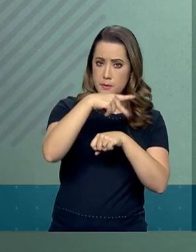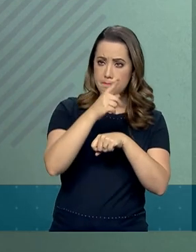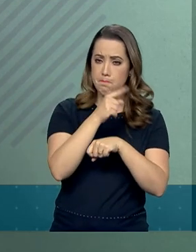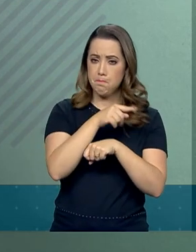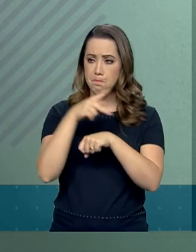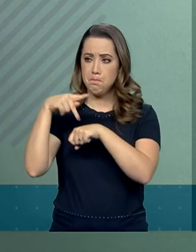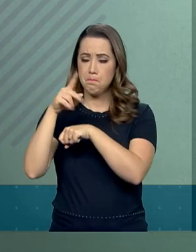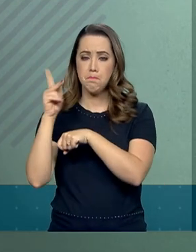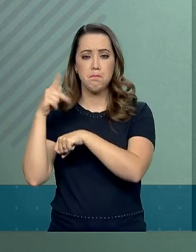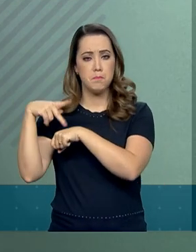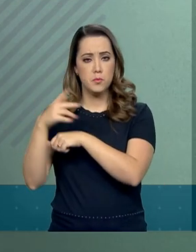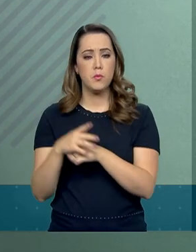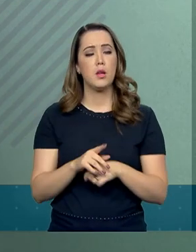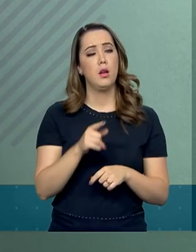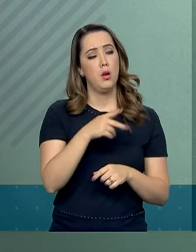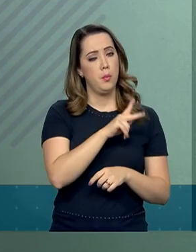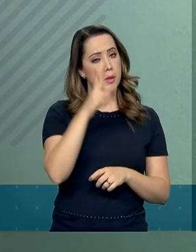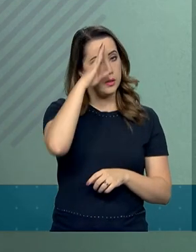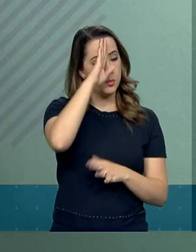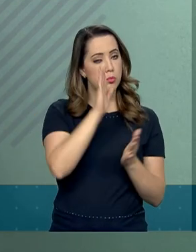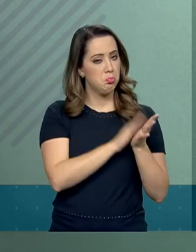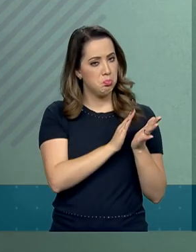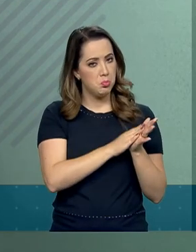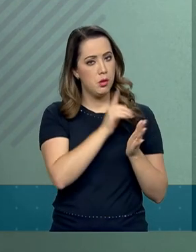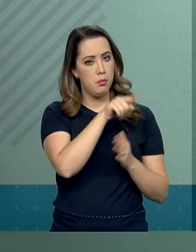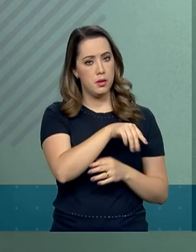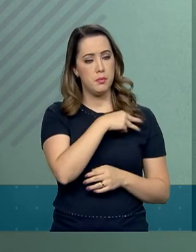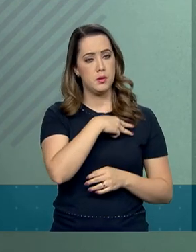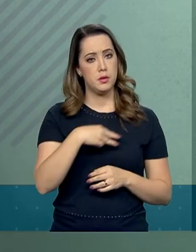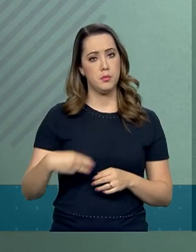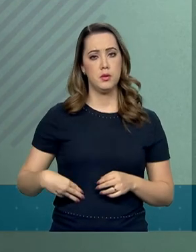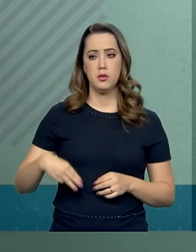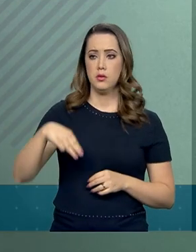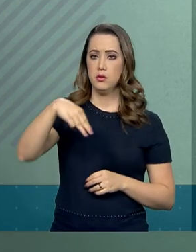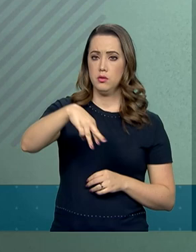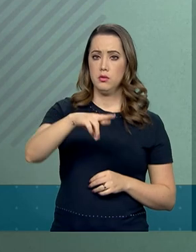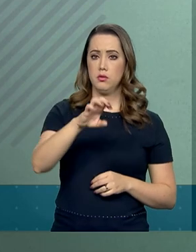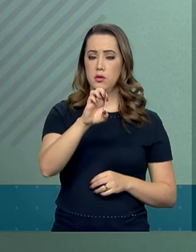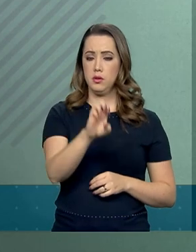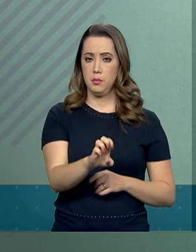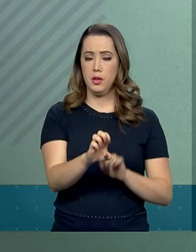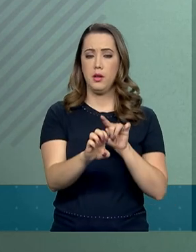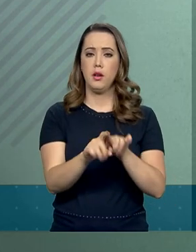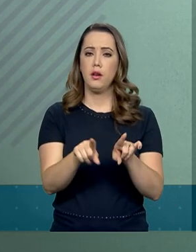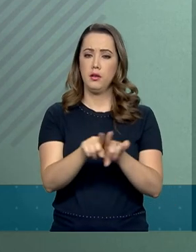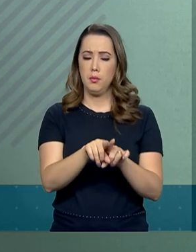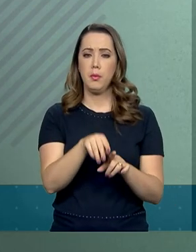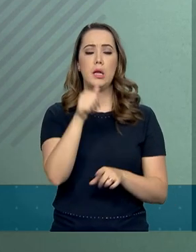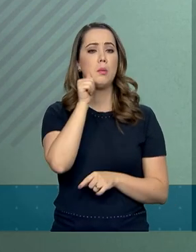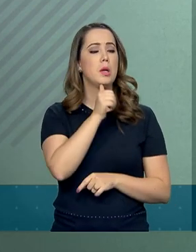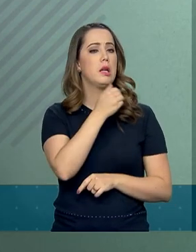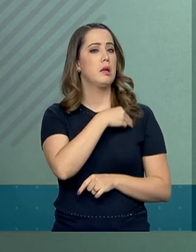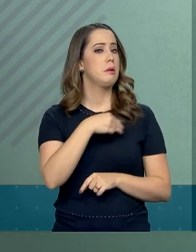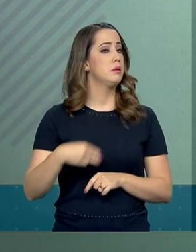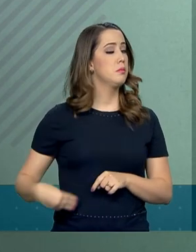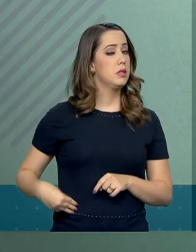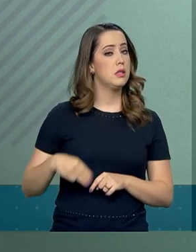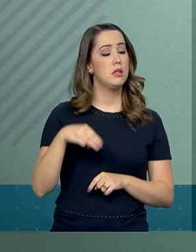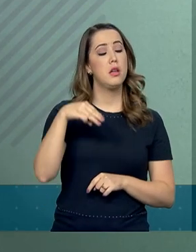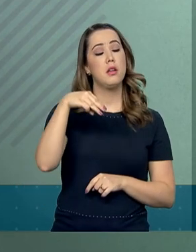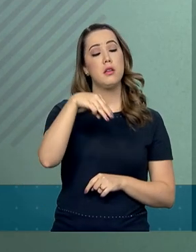ministro das relações exteriores e ernesto araújo da ministra da agricultura pecuária e abastecimento